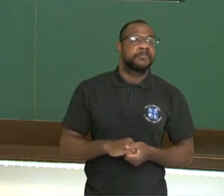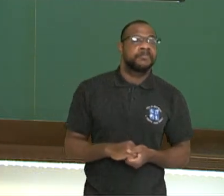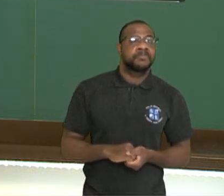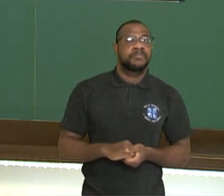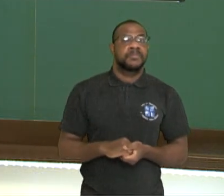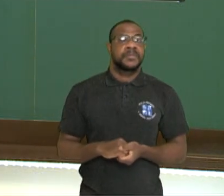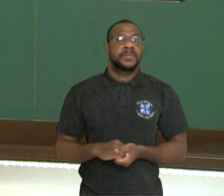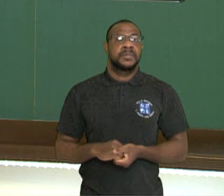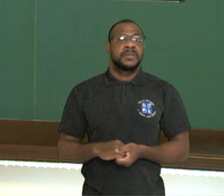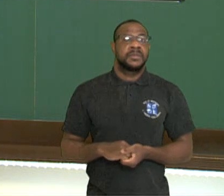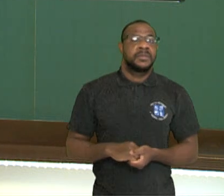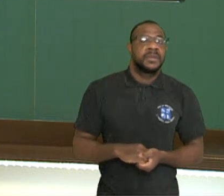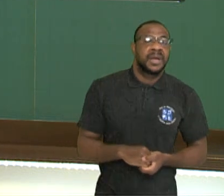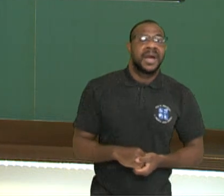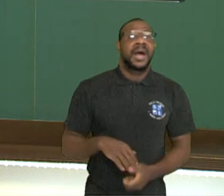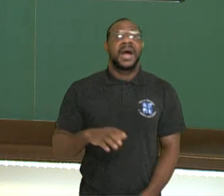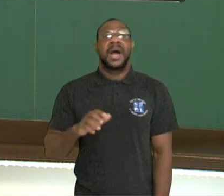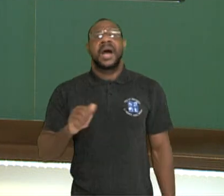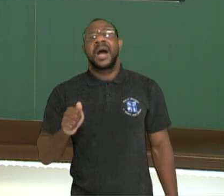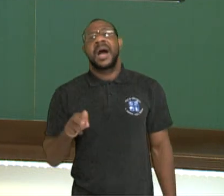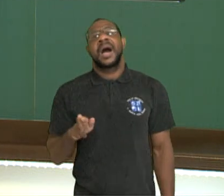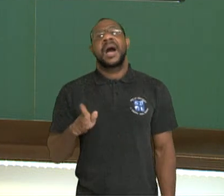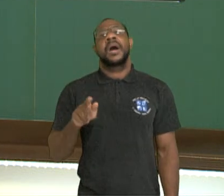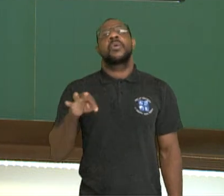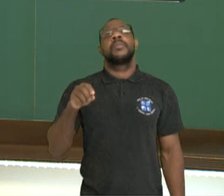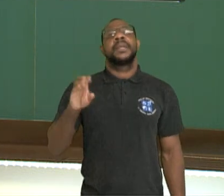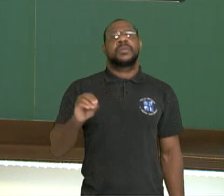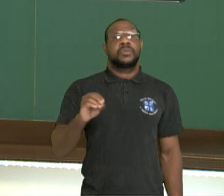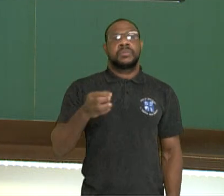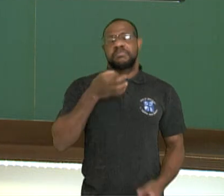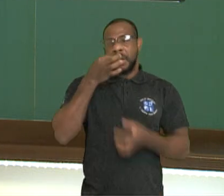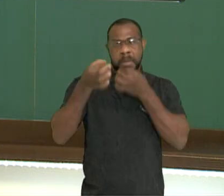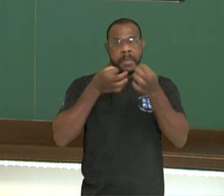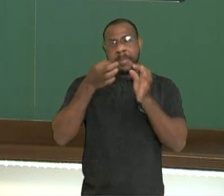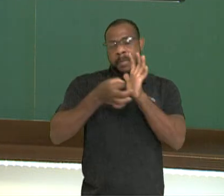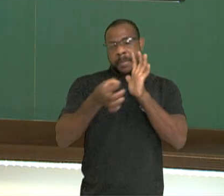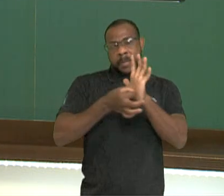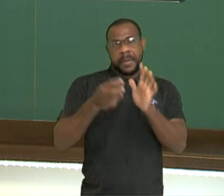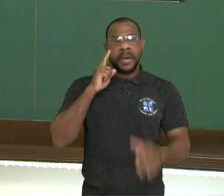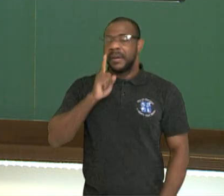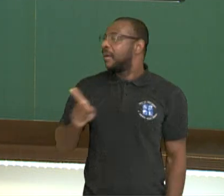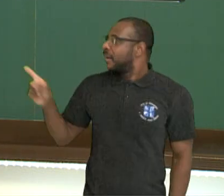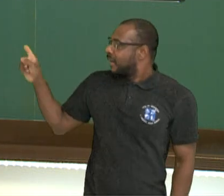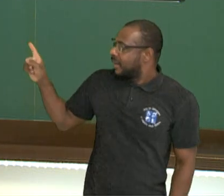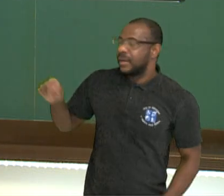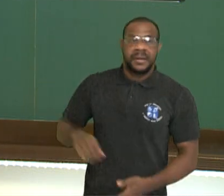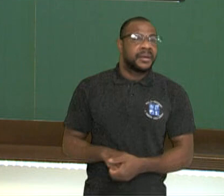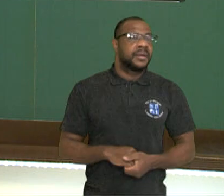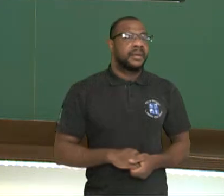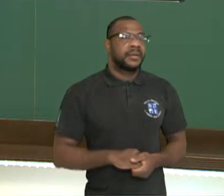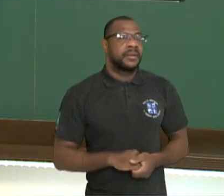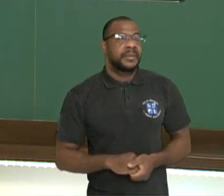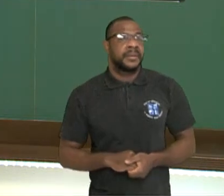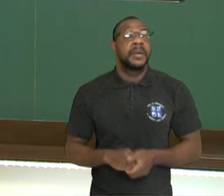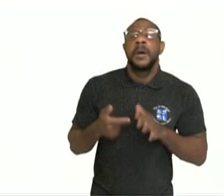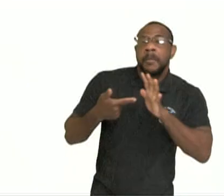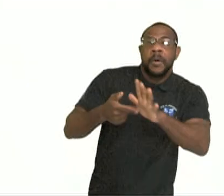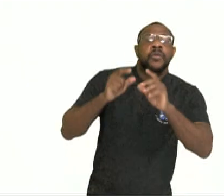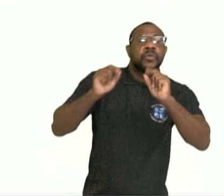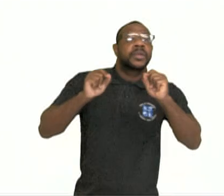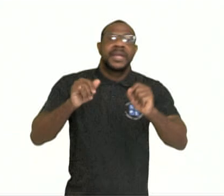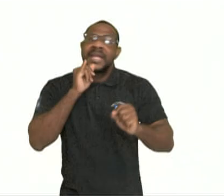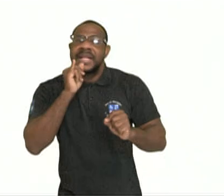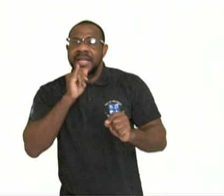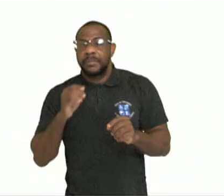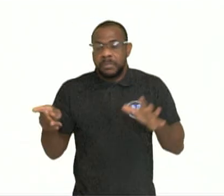Argumentação. Os tipos de argumentos que podemos encontrar em uma carta aberta. Exemplificação. Apresenta um